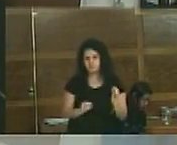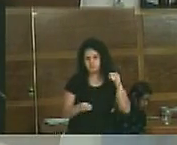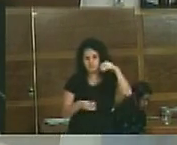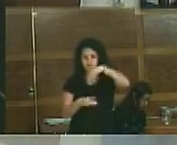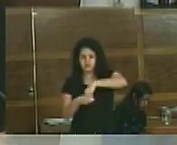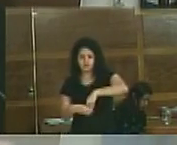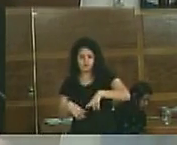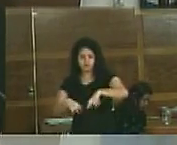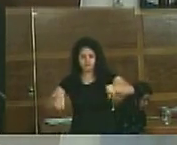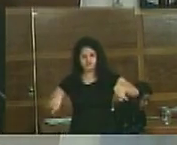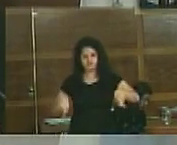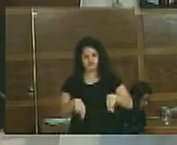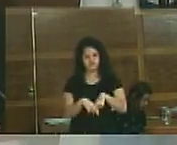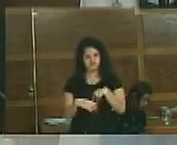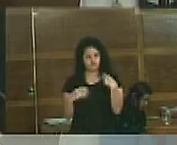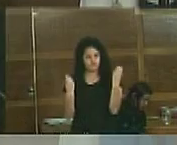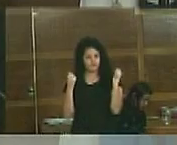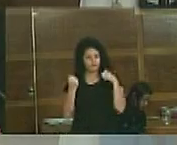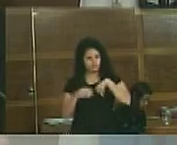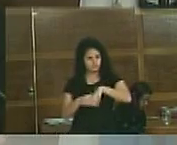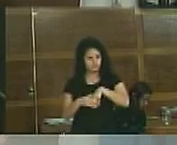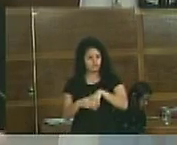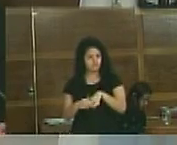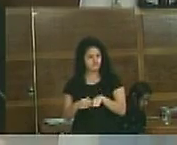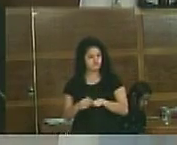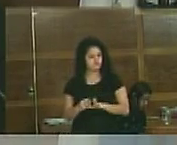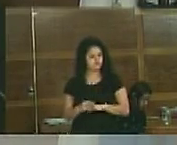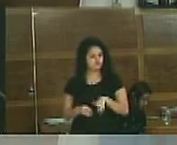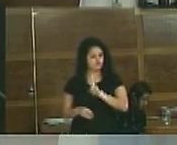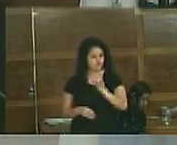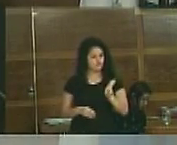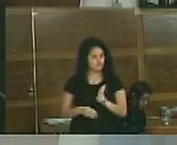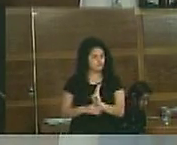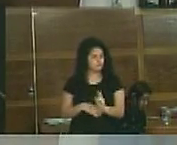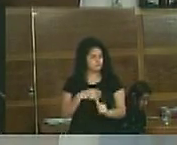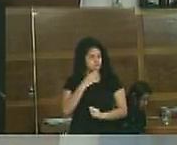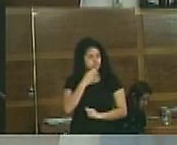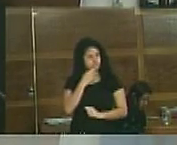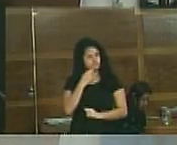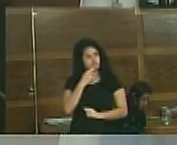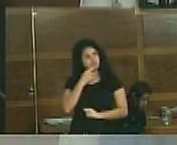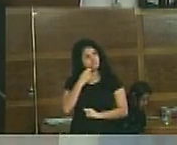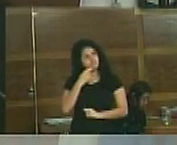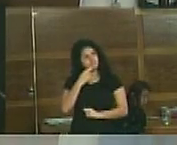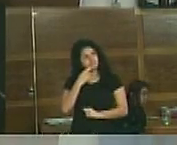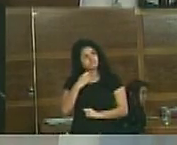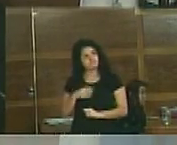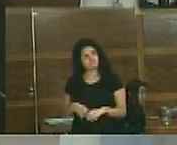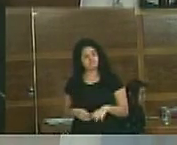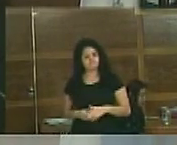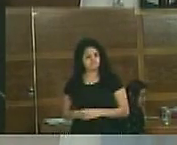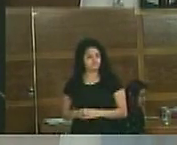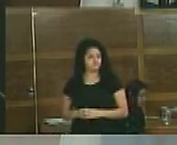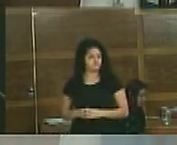dentro do condomínio para a utilização dessas quadras. No